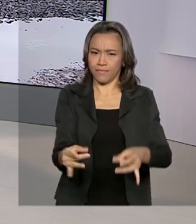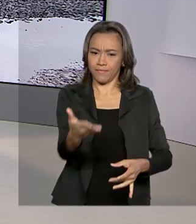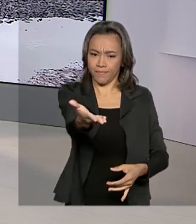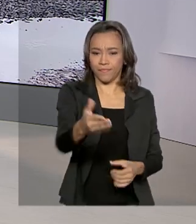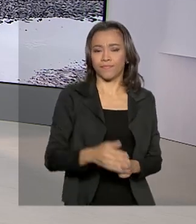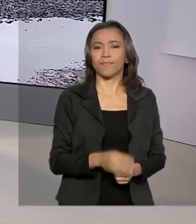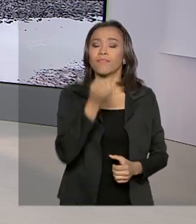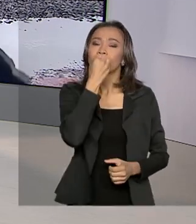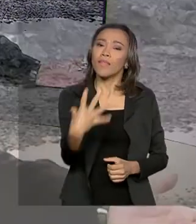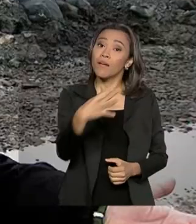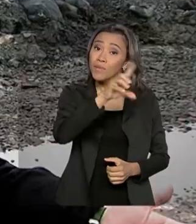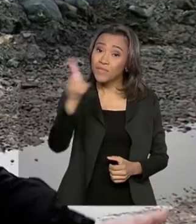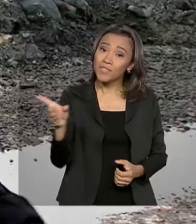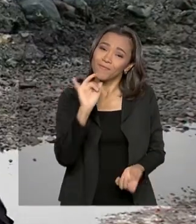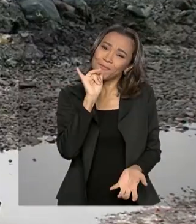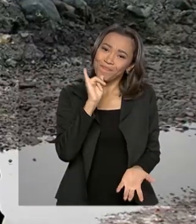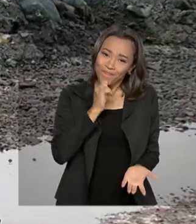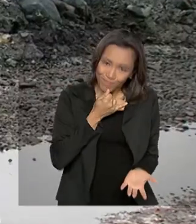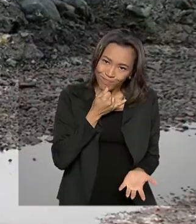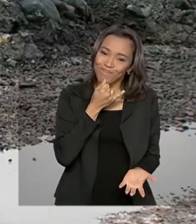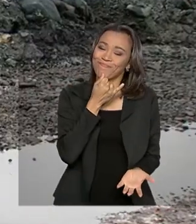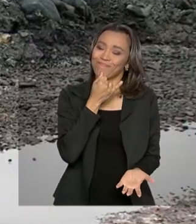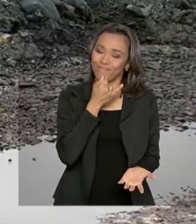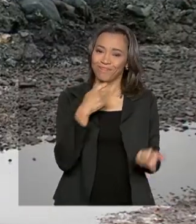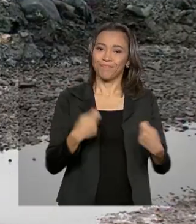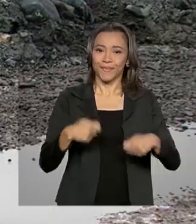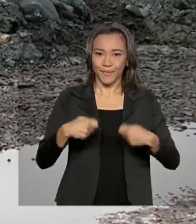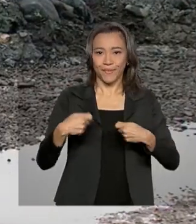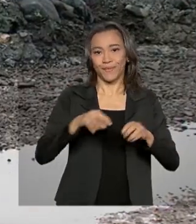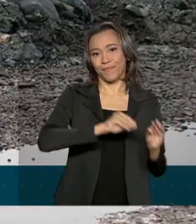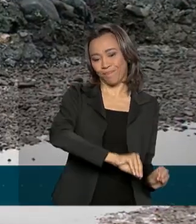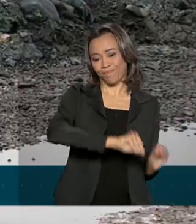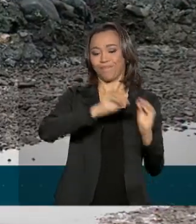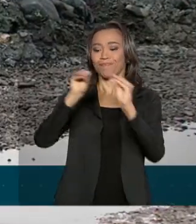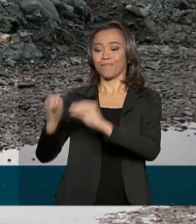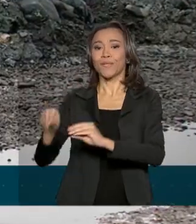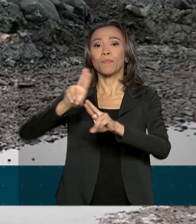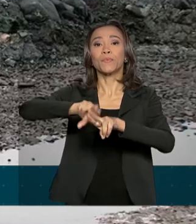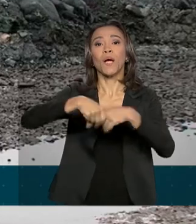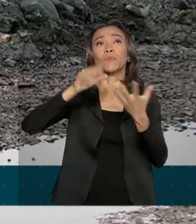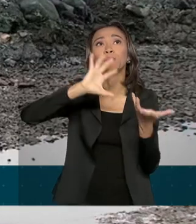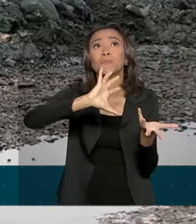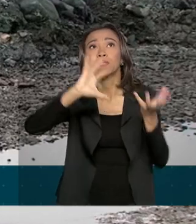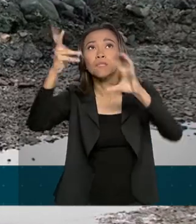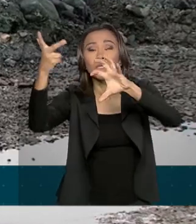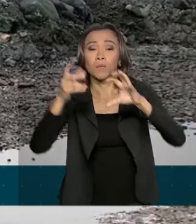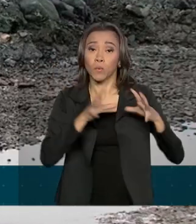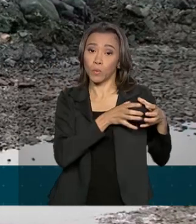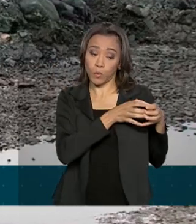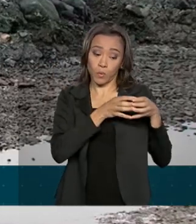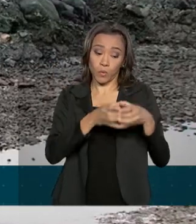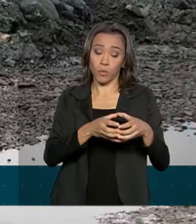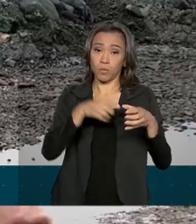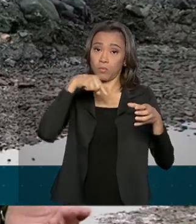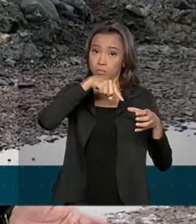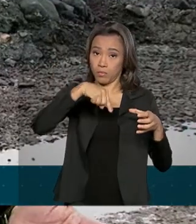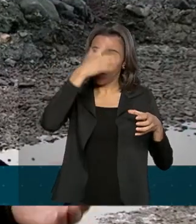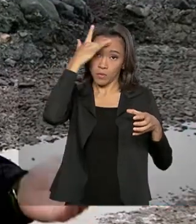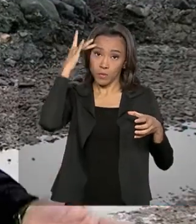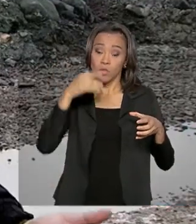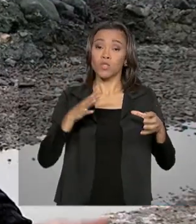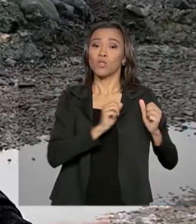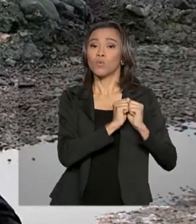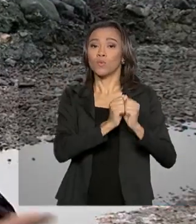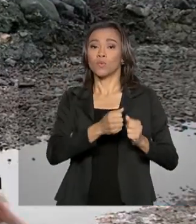Bom dia, Renata. Infelizmente, teve esse adiamento por causa do mau tempo. A comitiva do vice-presidente da República, Milton Mourão, que está na cidade